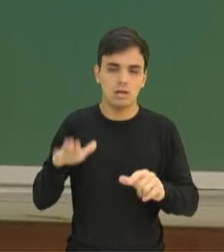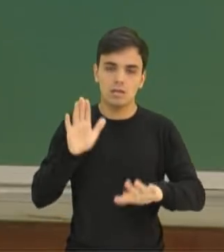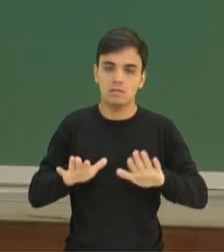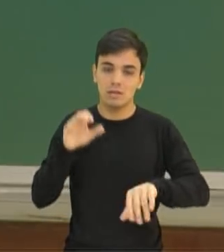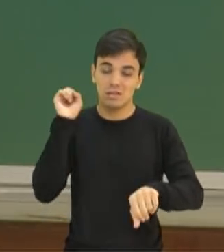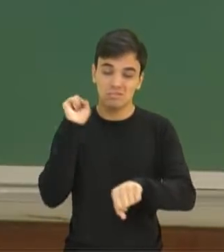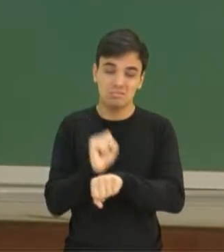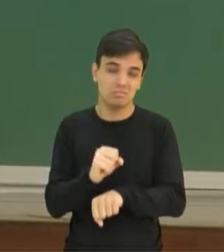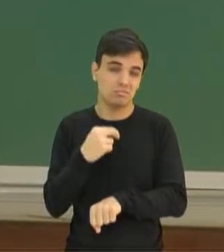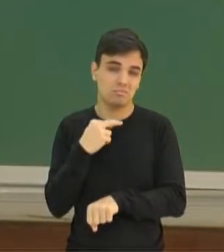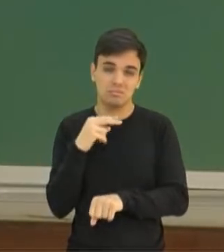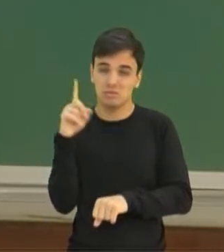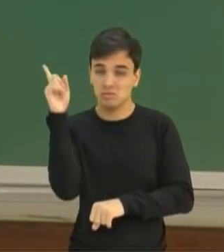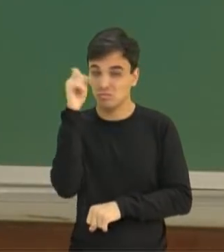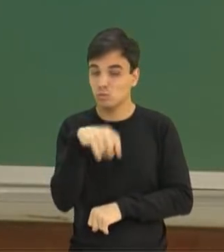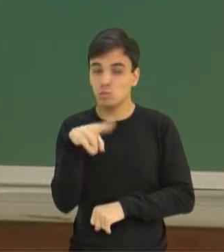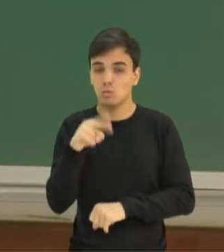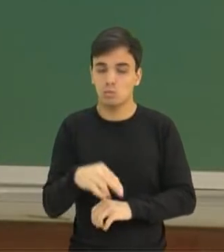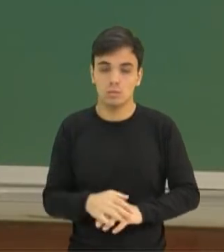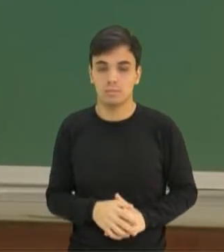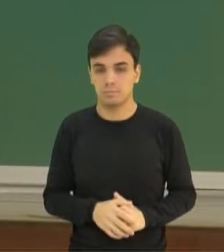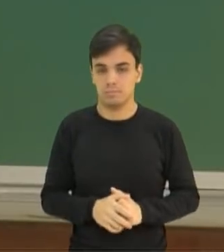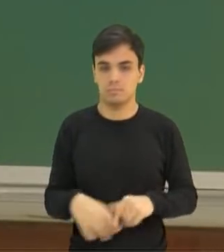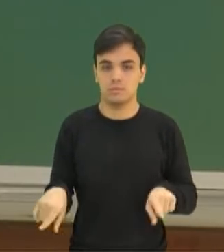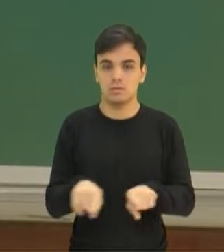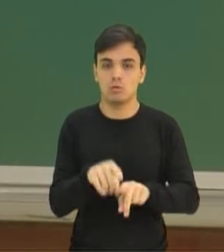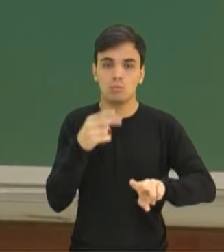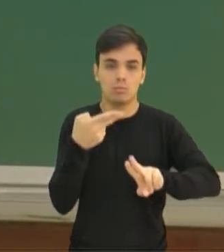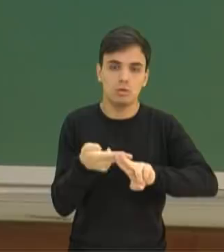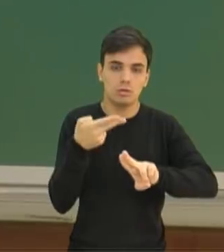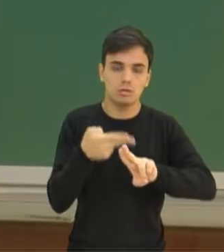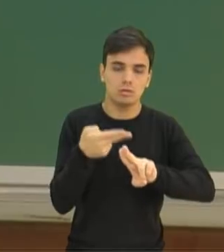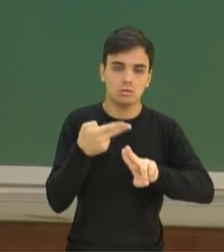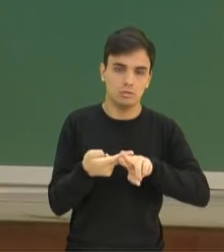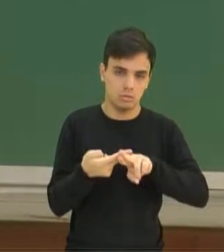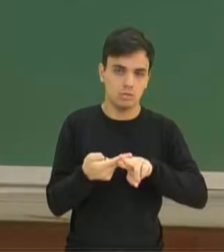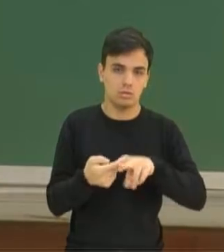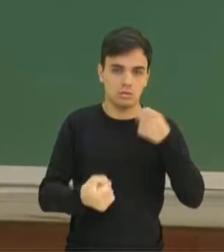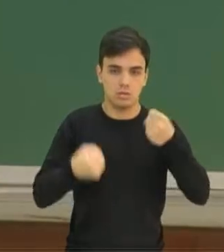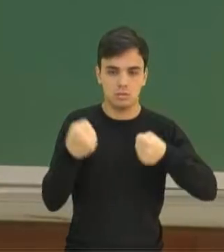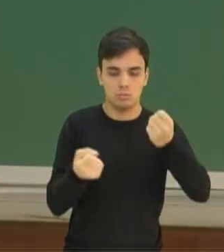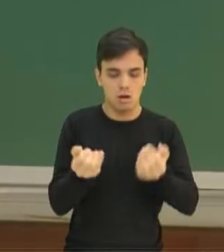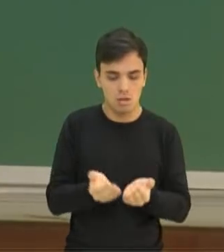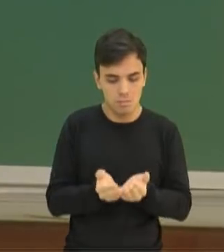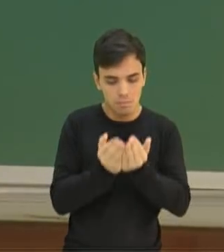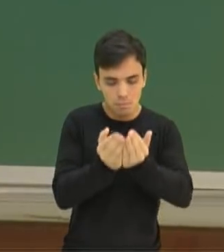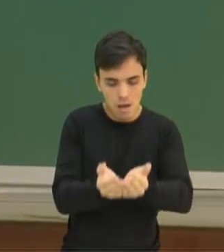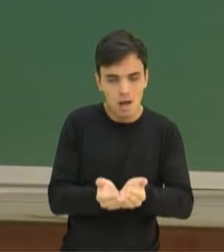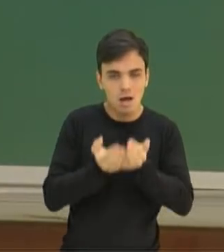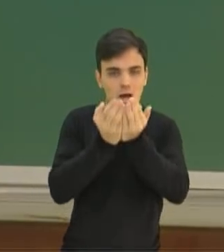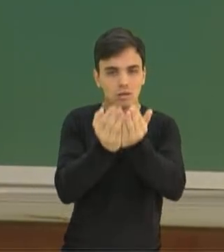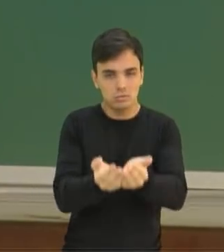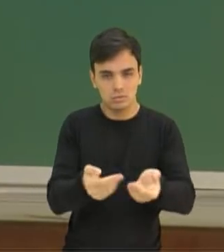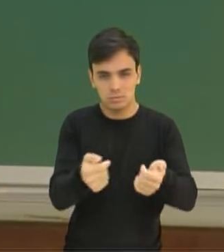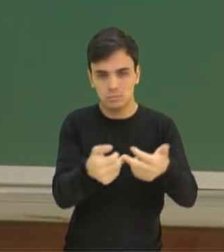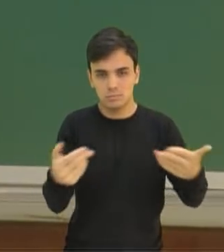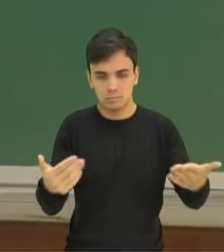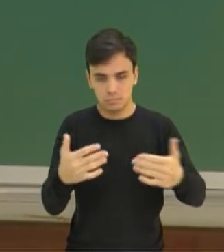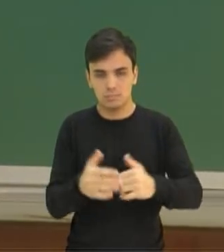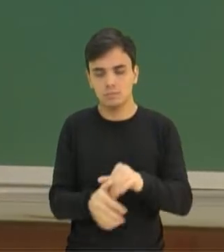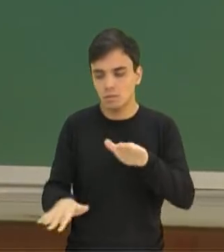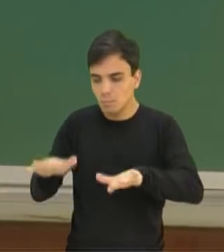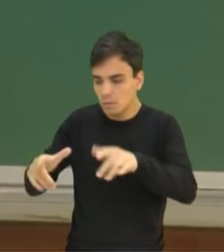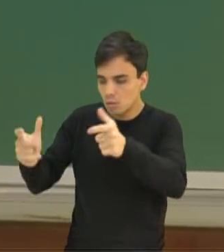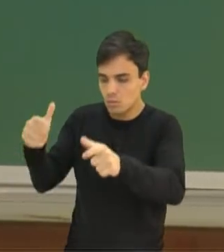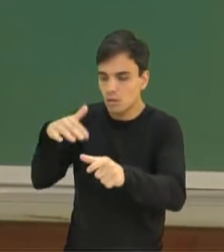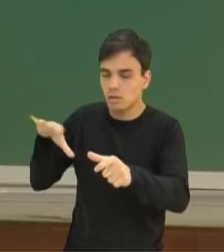de se fazer. Então se utiliza ali o transporte hidroviário, em algumas partes ali um grande fluxo de embarcações